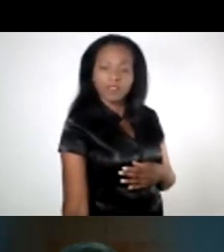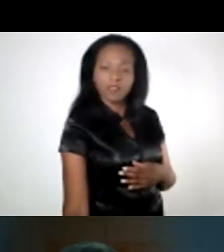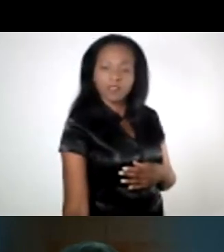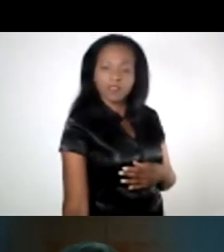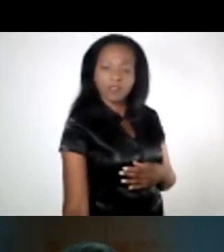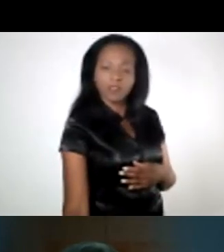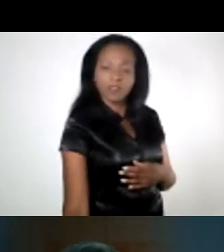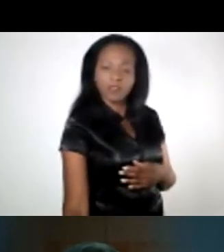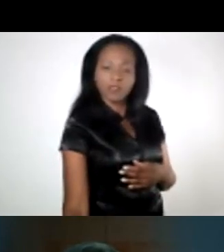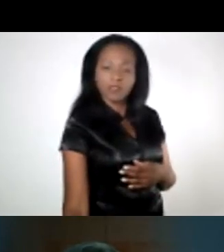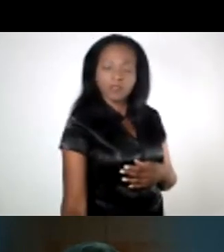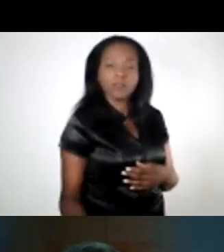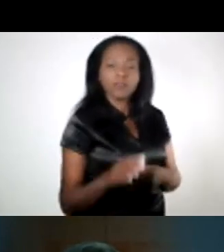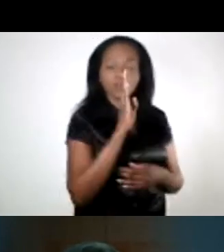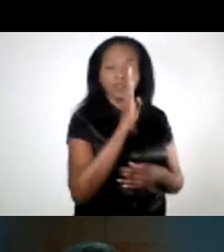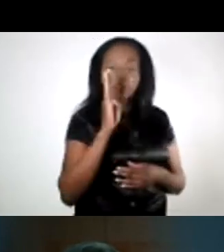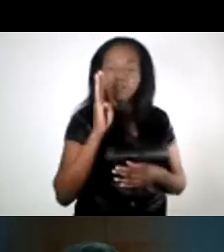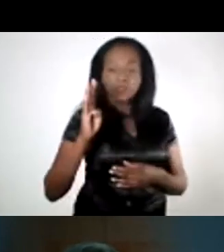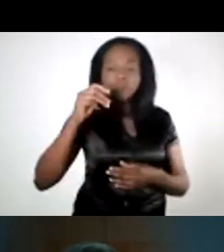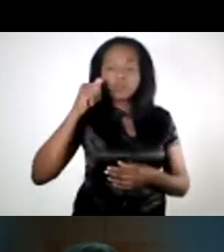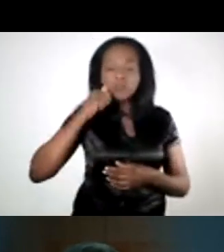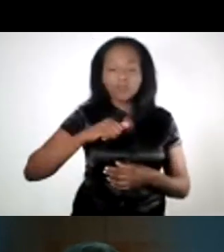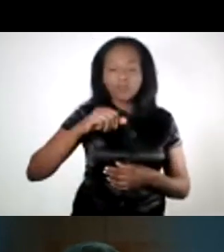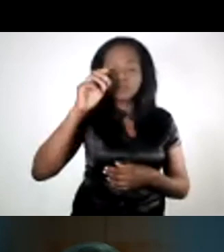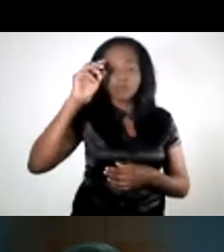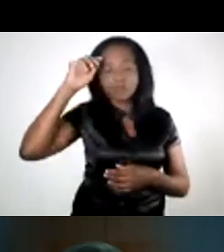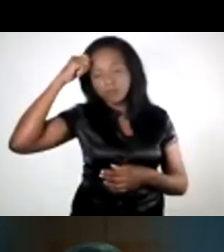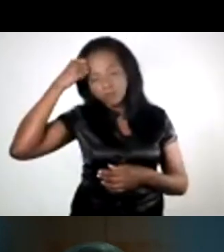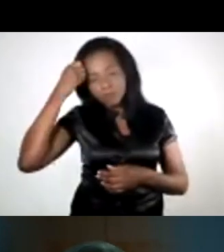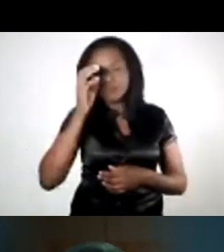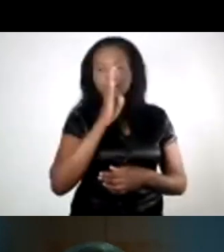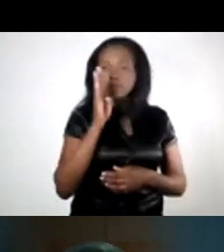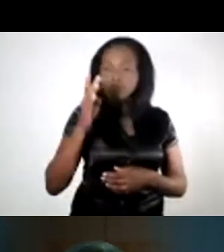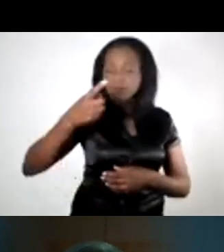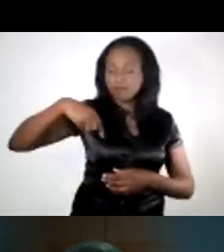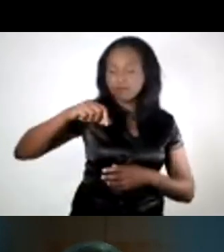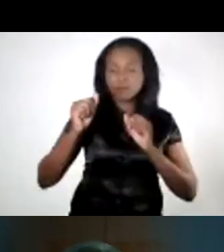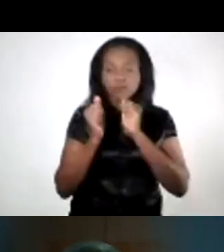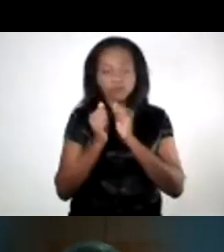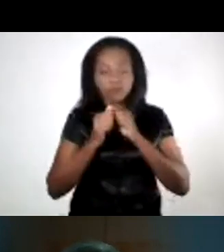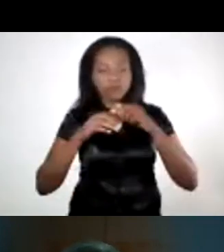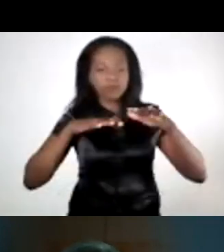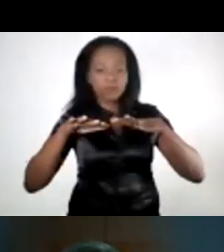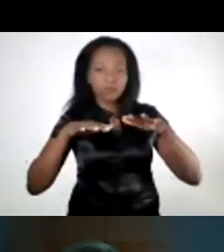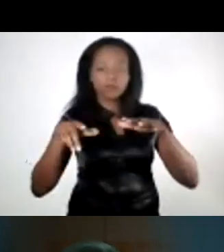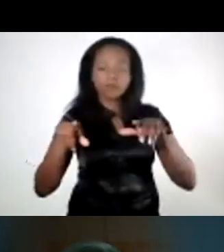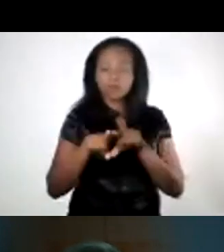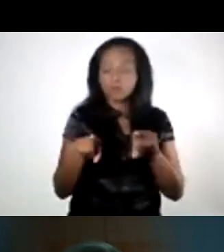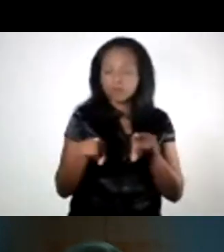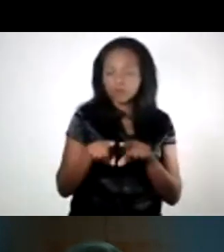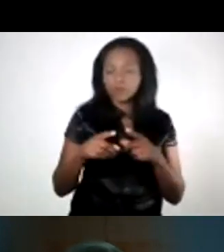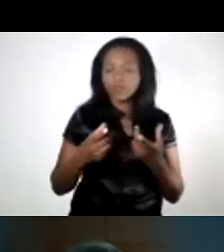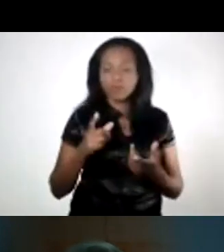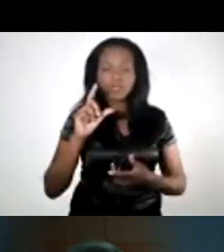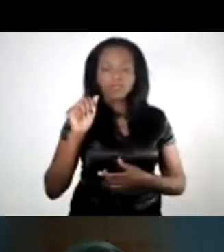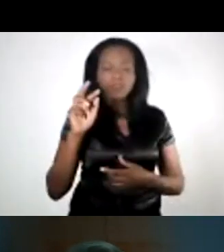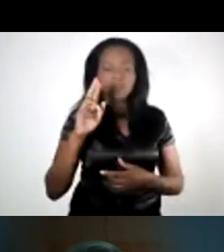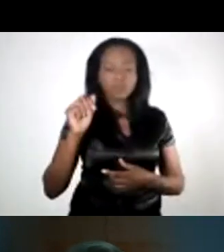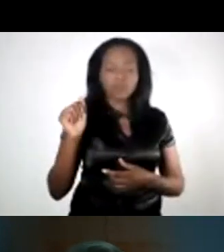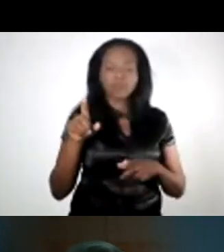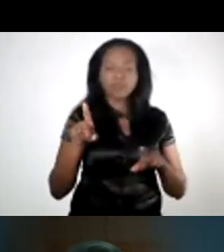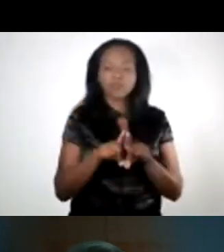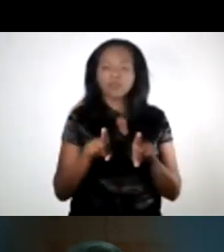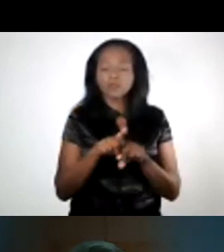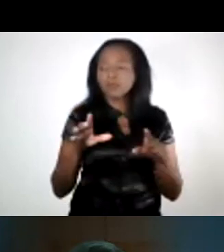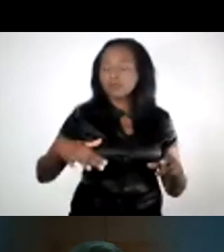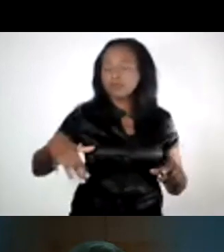a gente está dentro desse movimento, junto, e agora acompanhando também a Poieses, o Lara também, o Lara Cantador, que é da região,